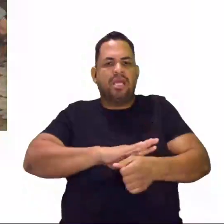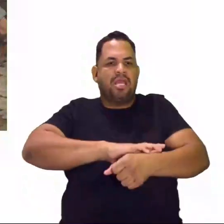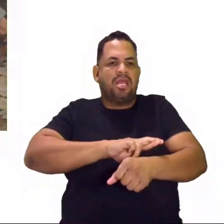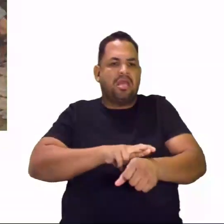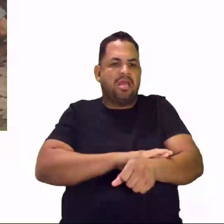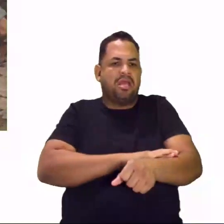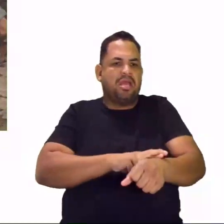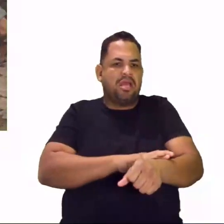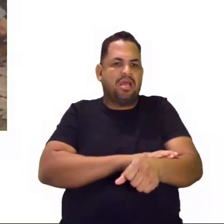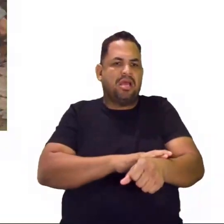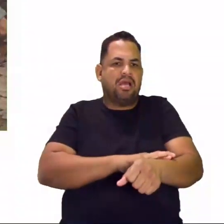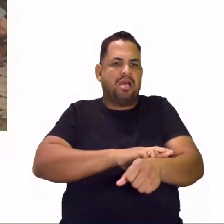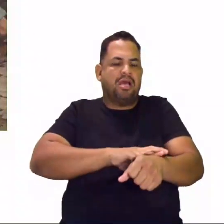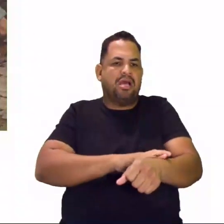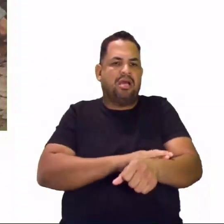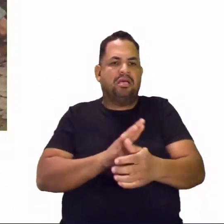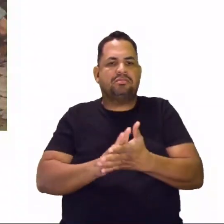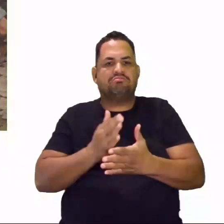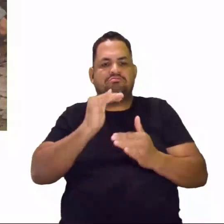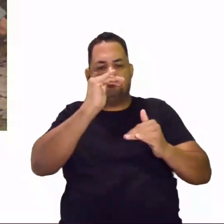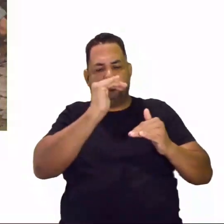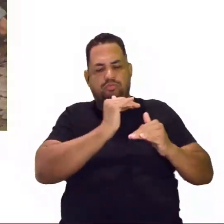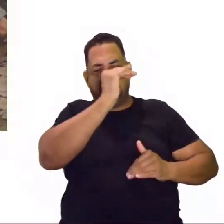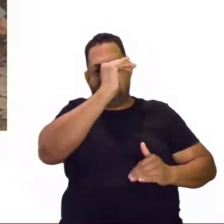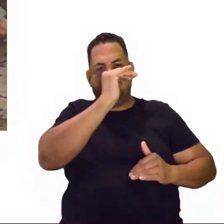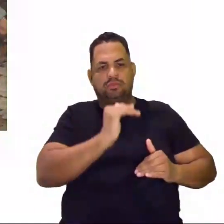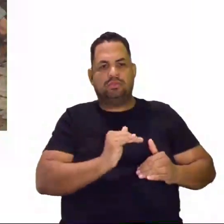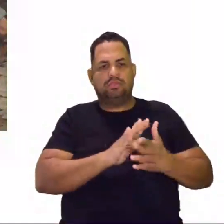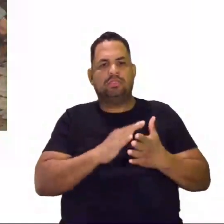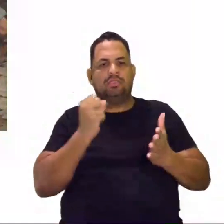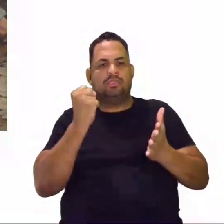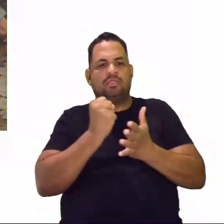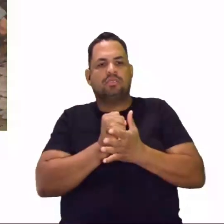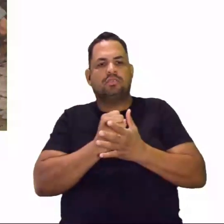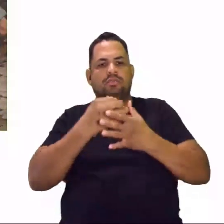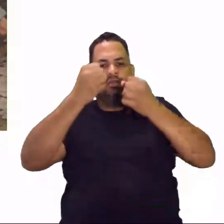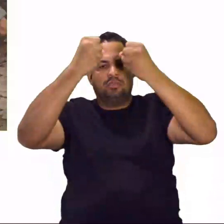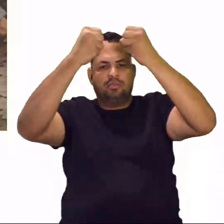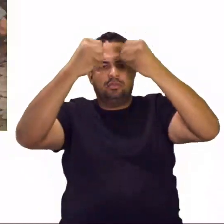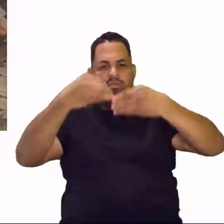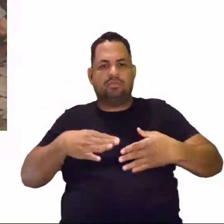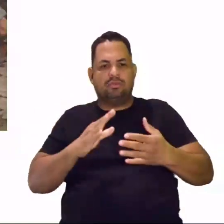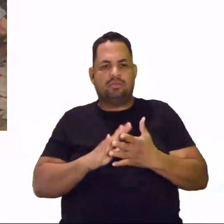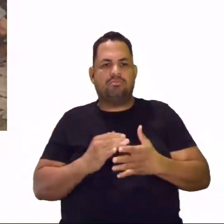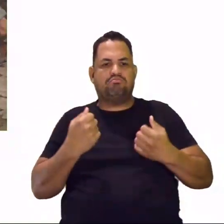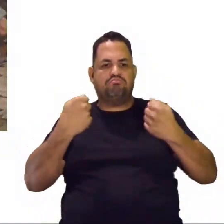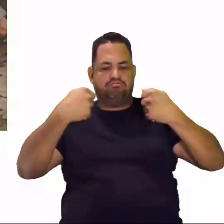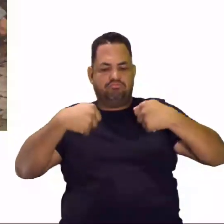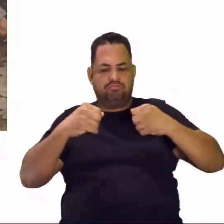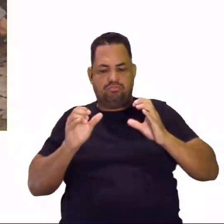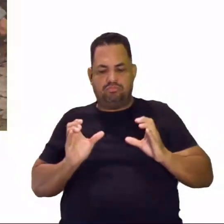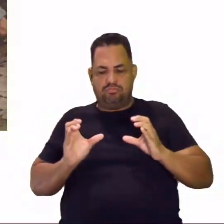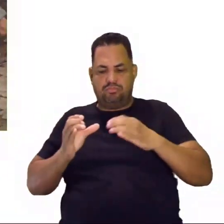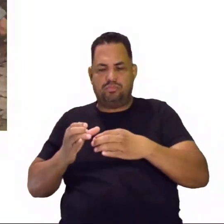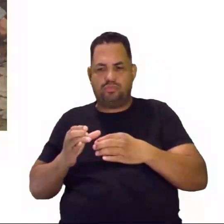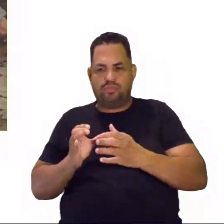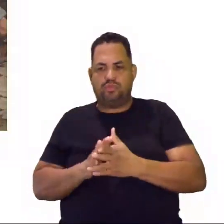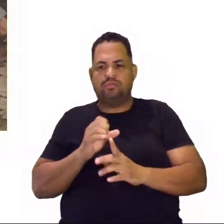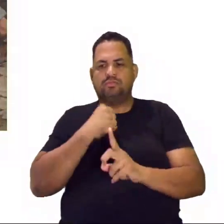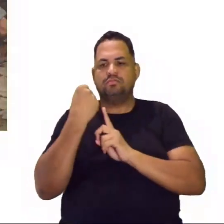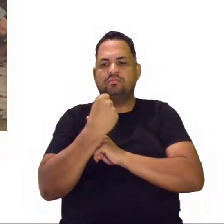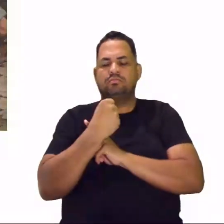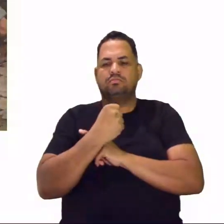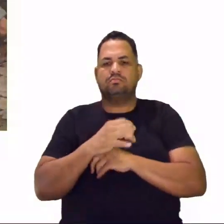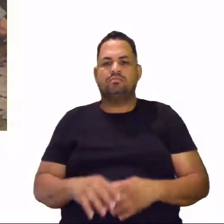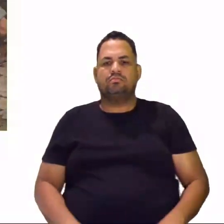consideradas superiores e outras inferiores, marcando assim a justificação, né, da dominação entre aí os